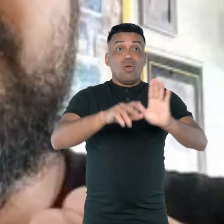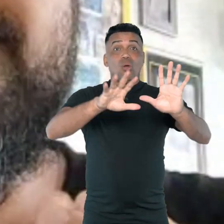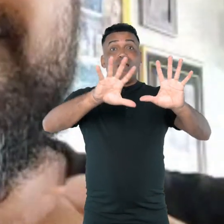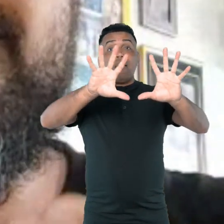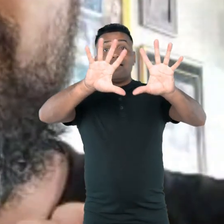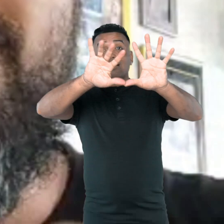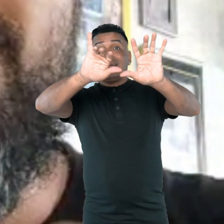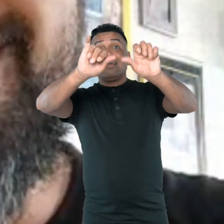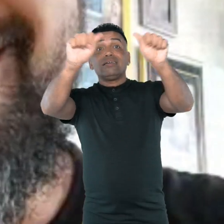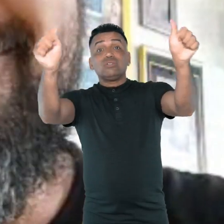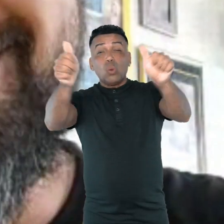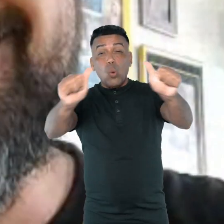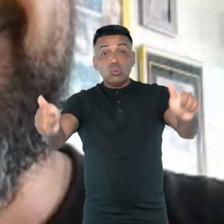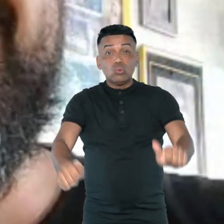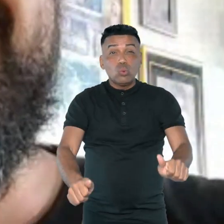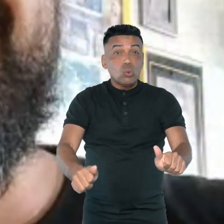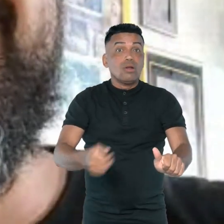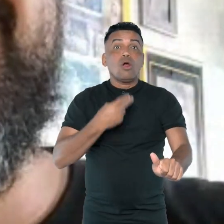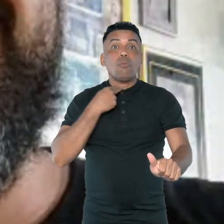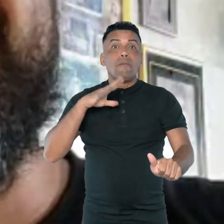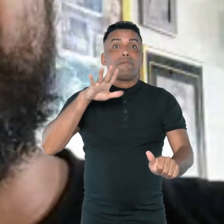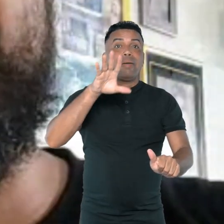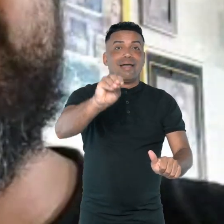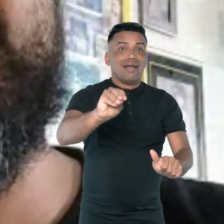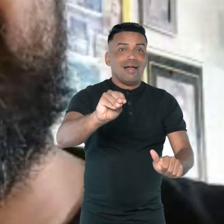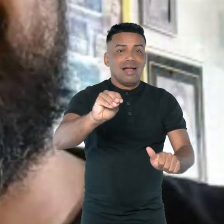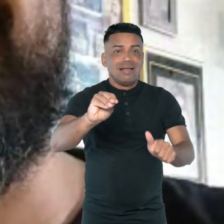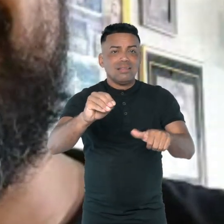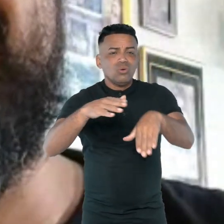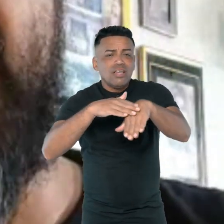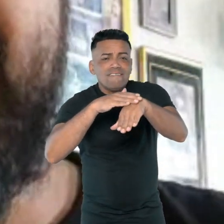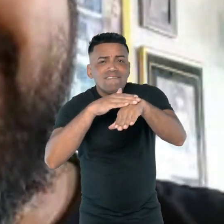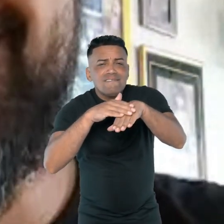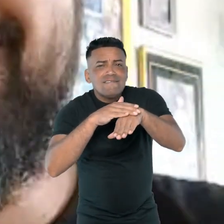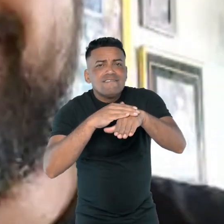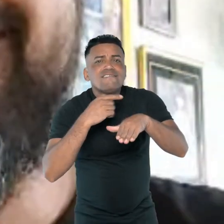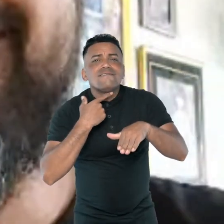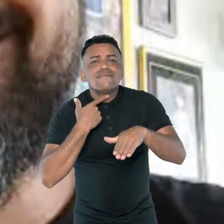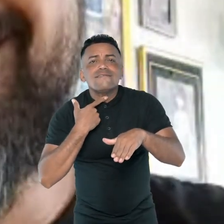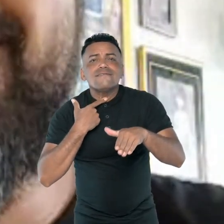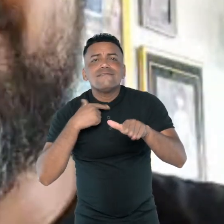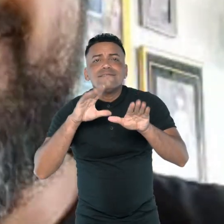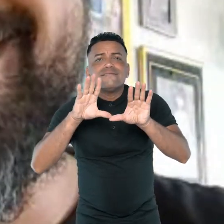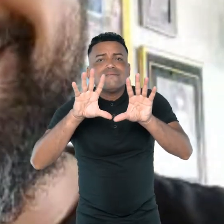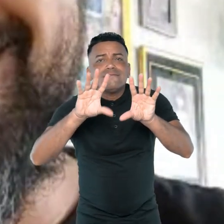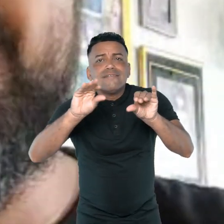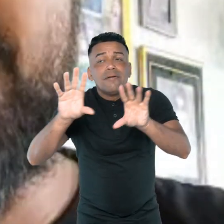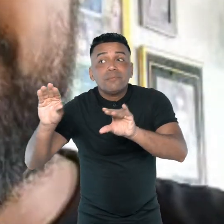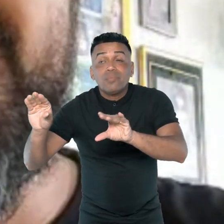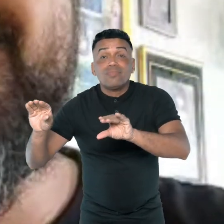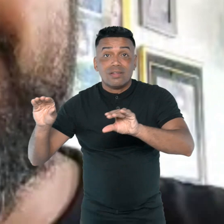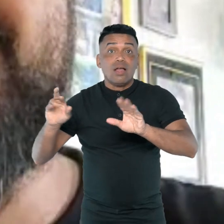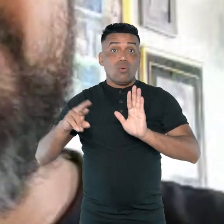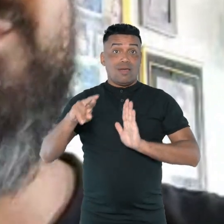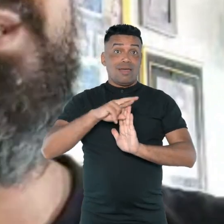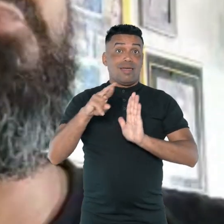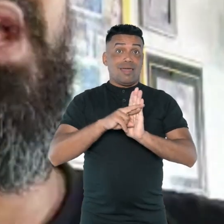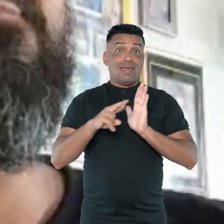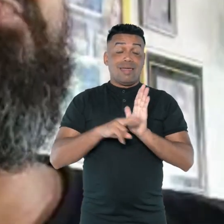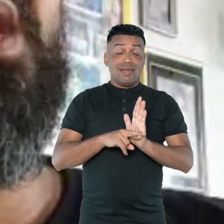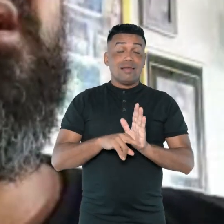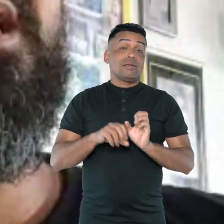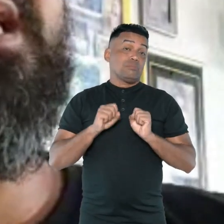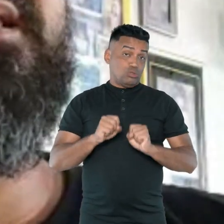umas texturas tão formidáveis que, poxa, a regra deveria ser toque, né? Experimente com as